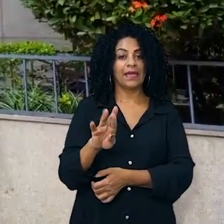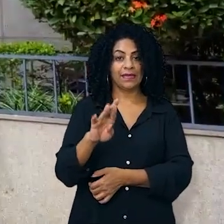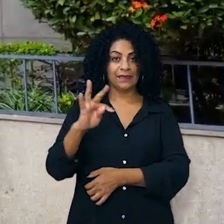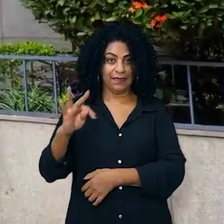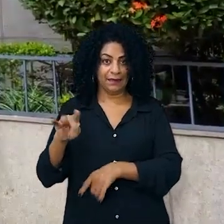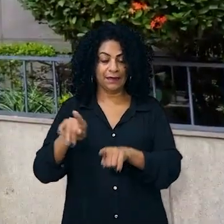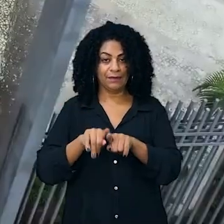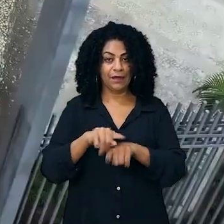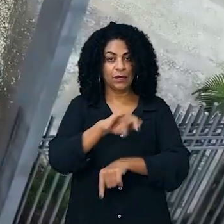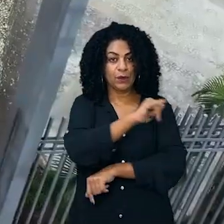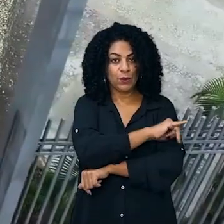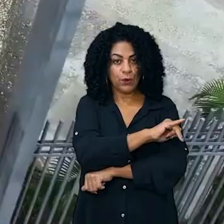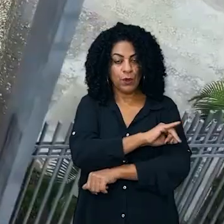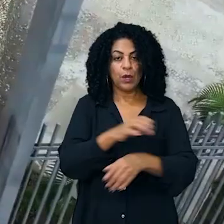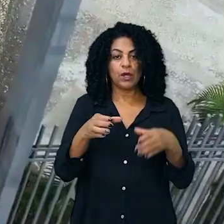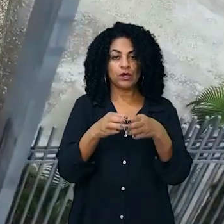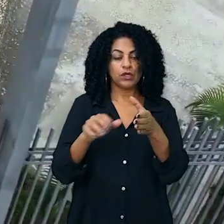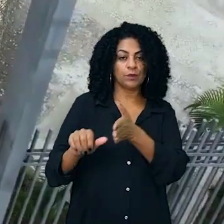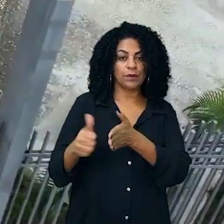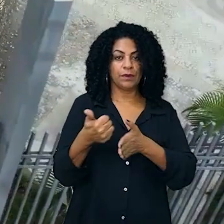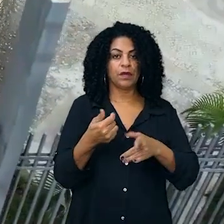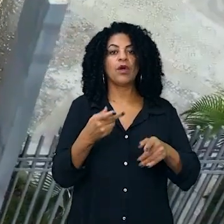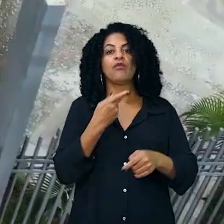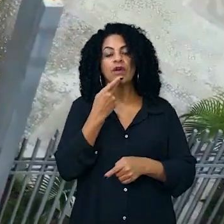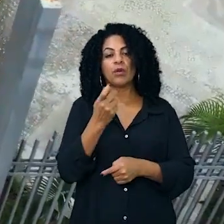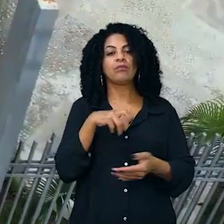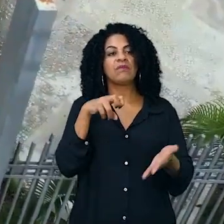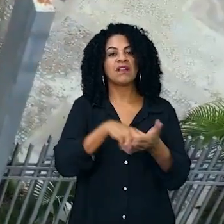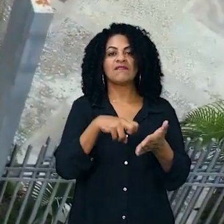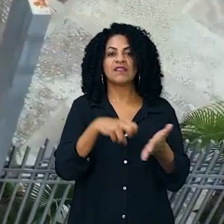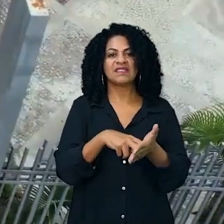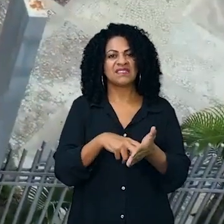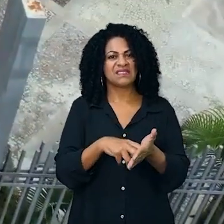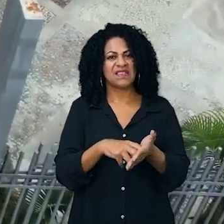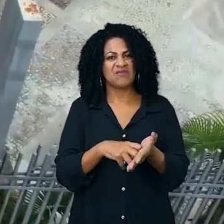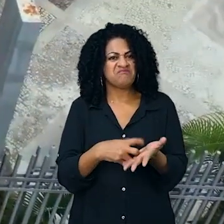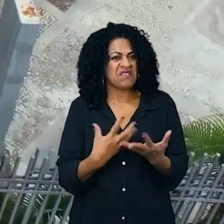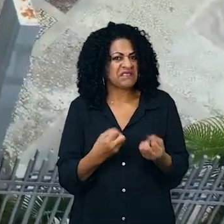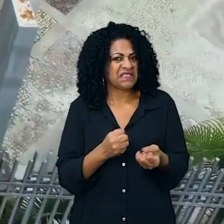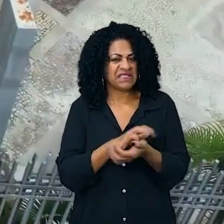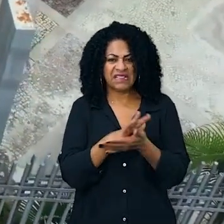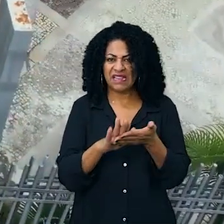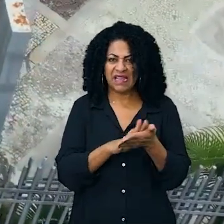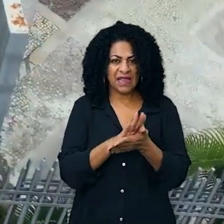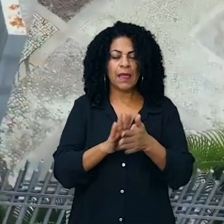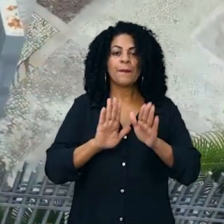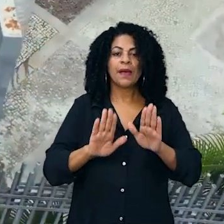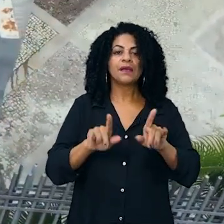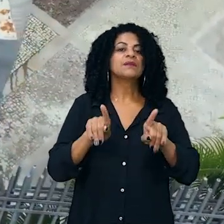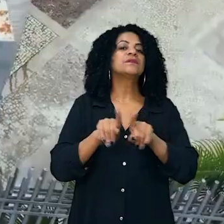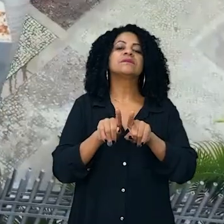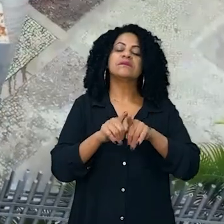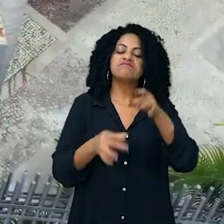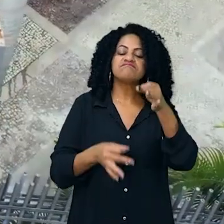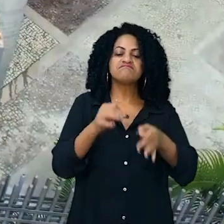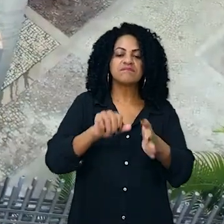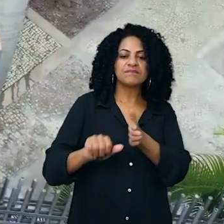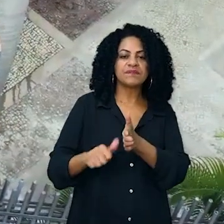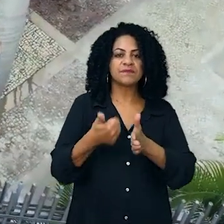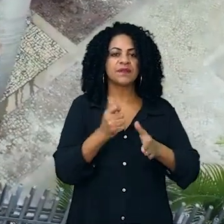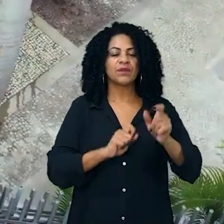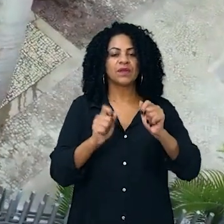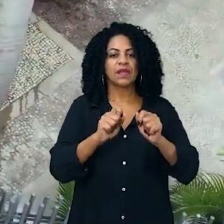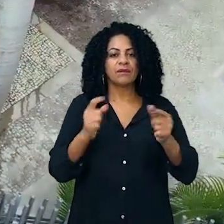Região, no Rio de Janeiro, considerou a punição excessiva. O TRT manteve o entendimento do juízo de 1º grau